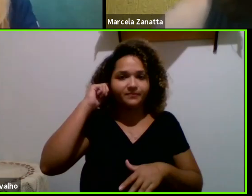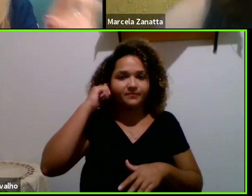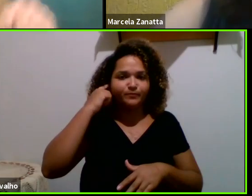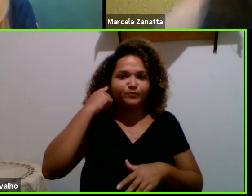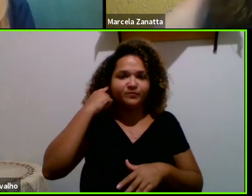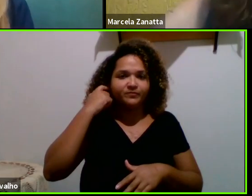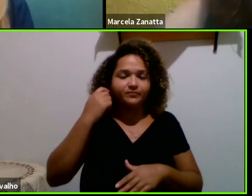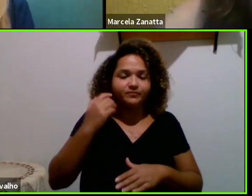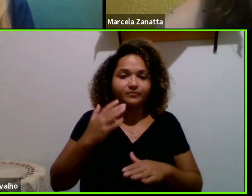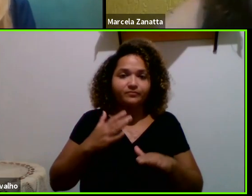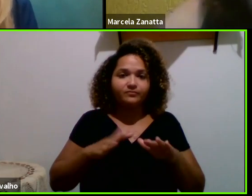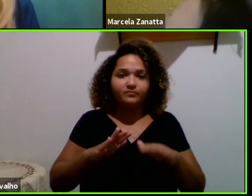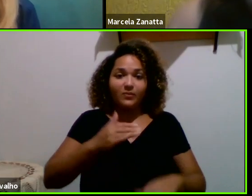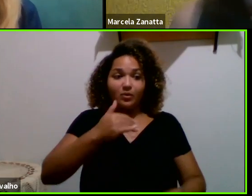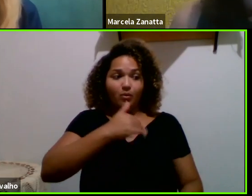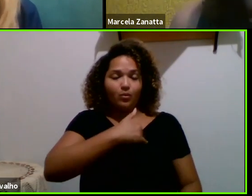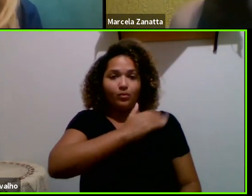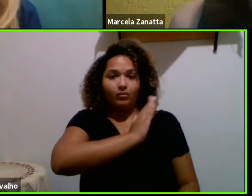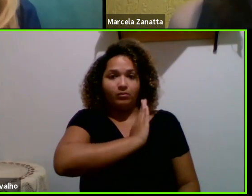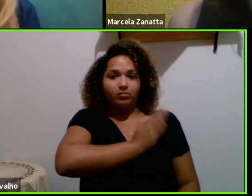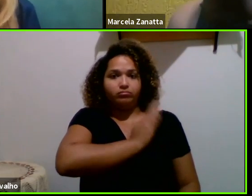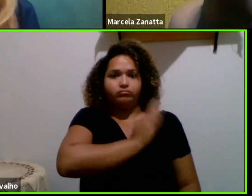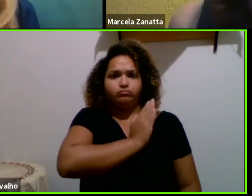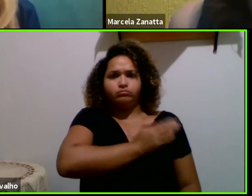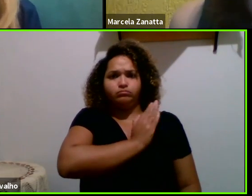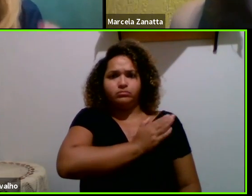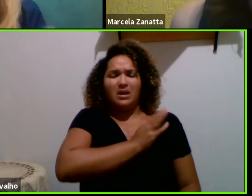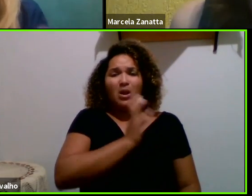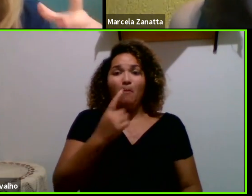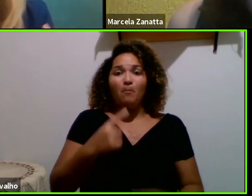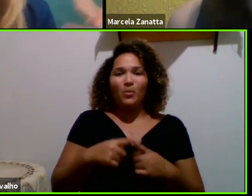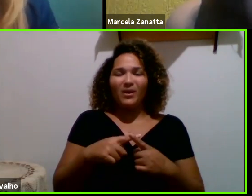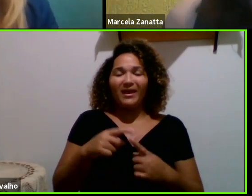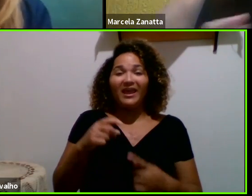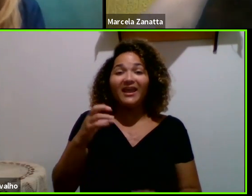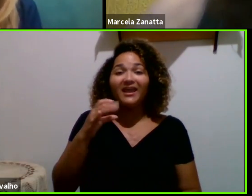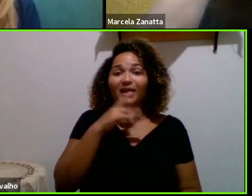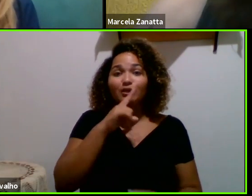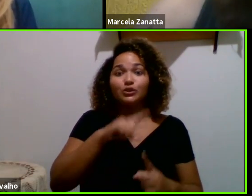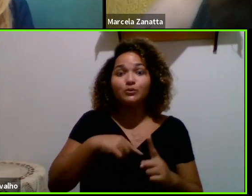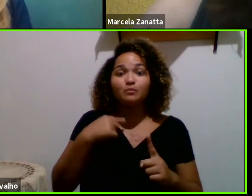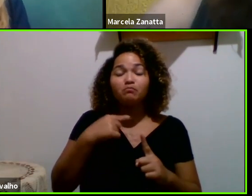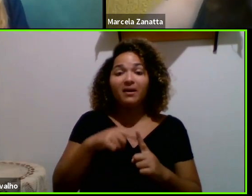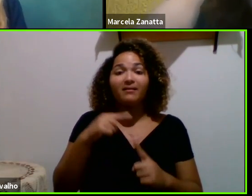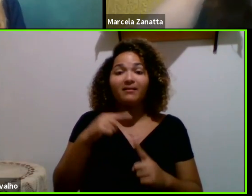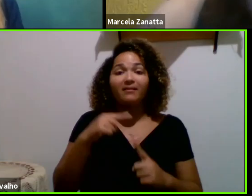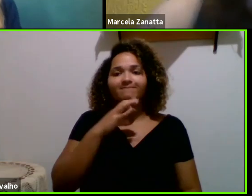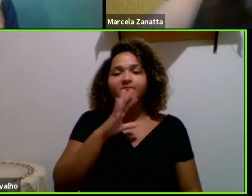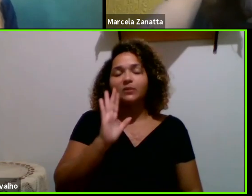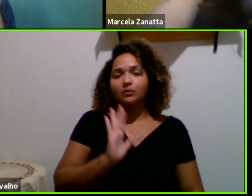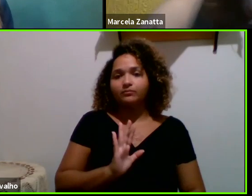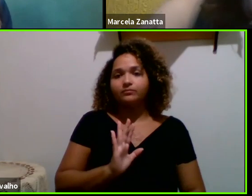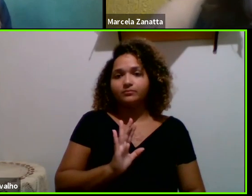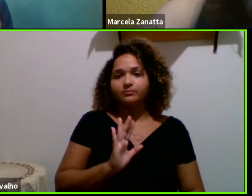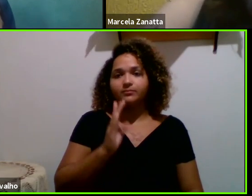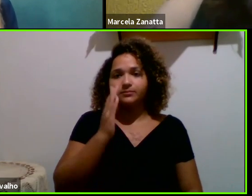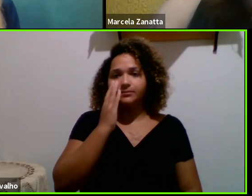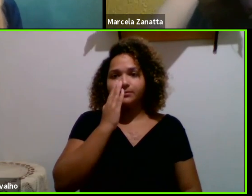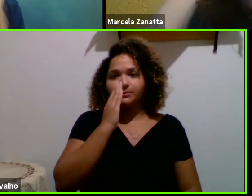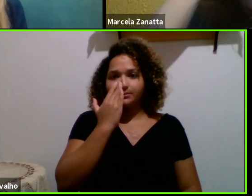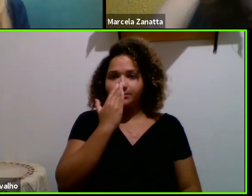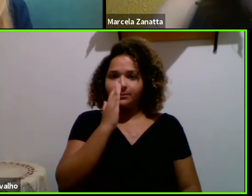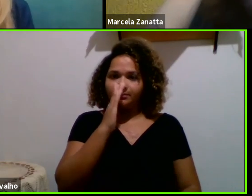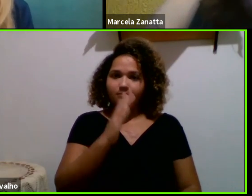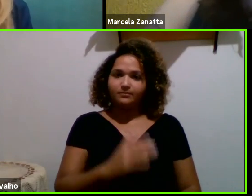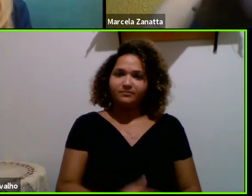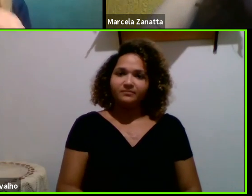taquicárdico porque ela está no caldeirão, né? Porque ela está no caldeirão. Tem que deixá-las cozinhar. Então, a